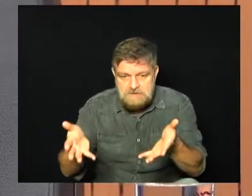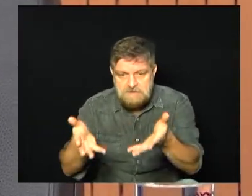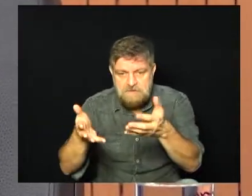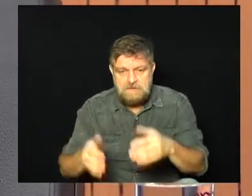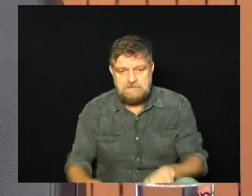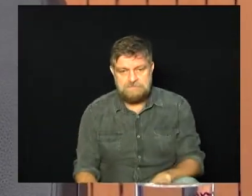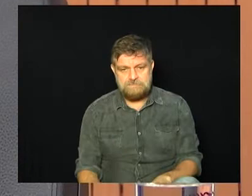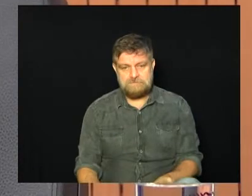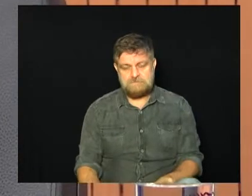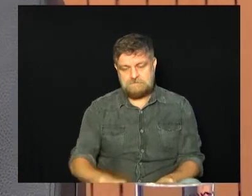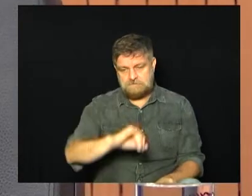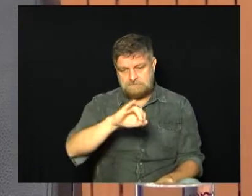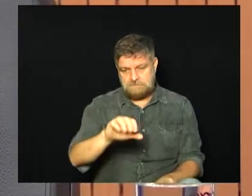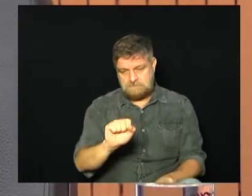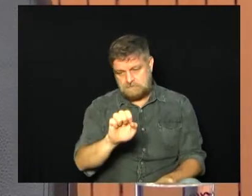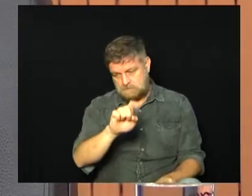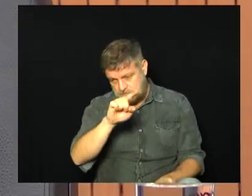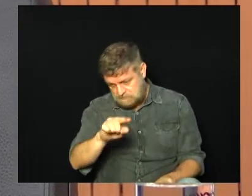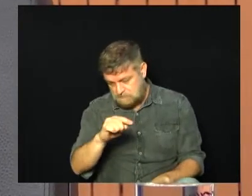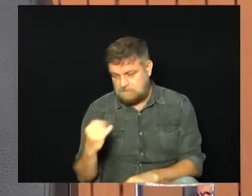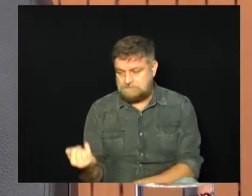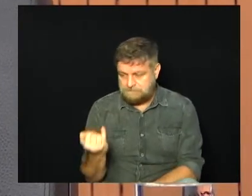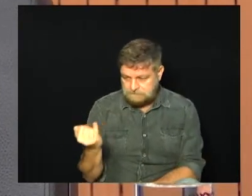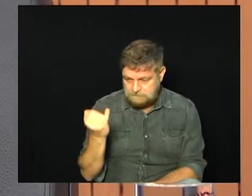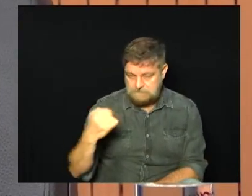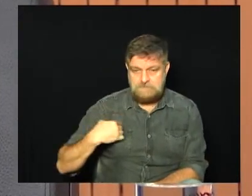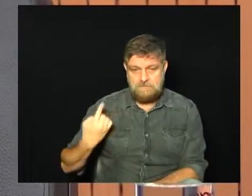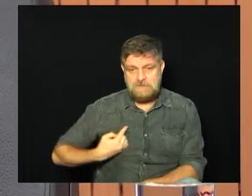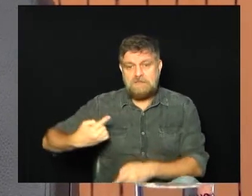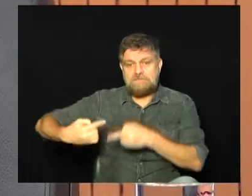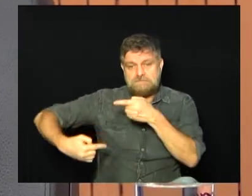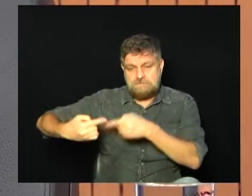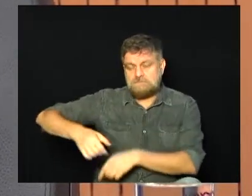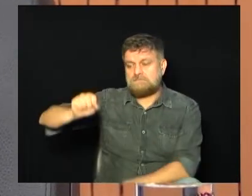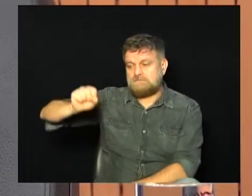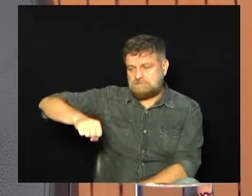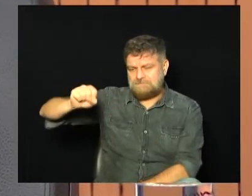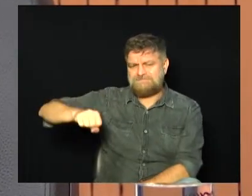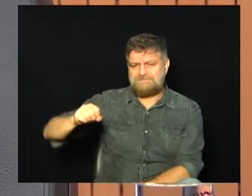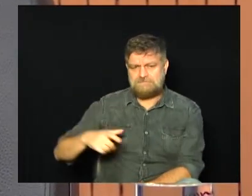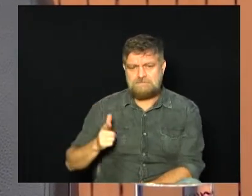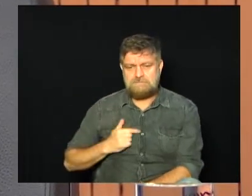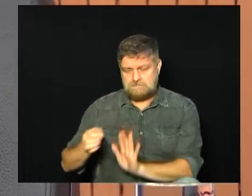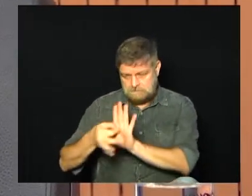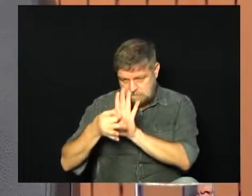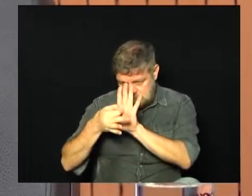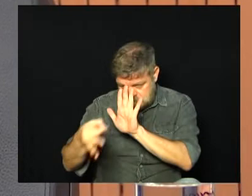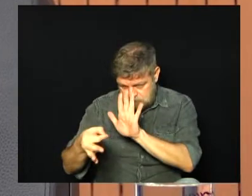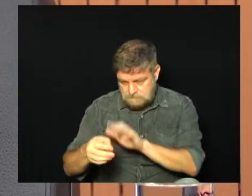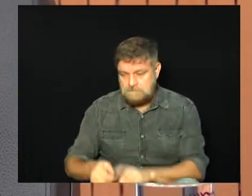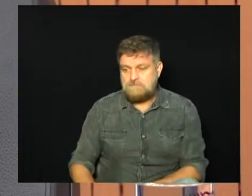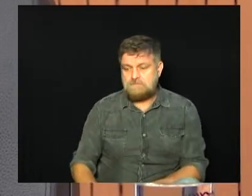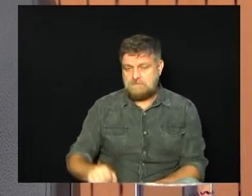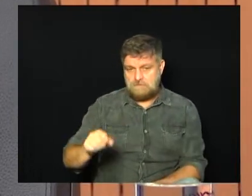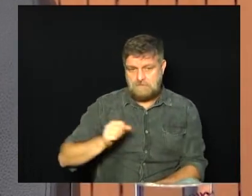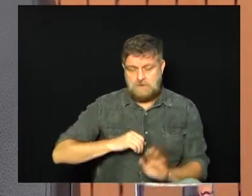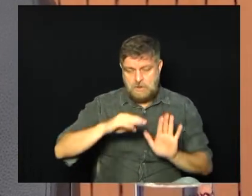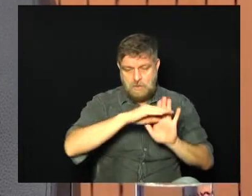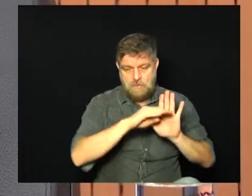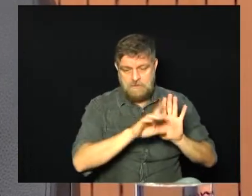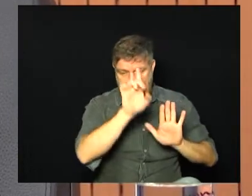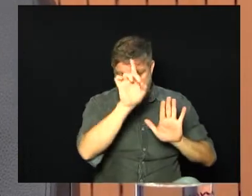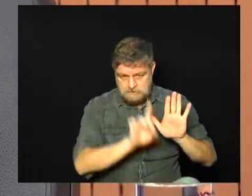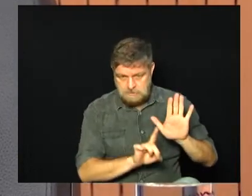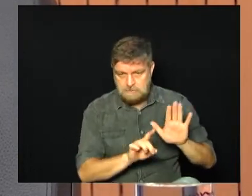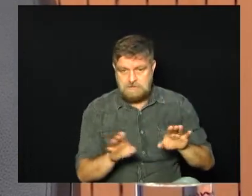Então, José, é importante a gente trazer essa discussão, sim, é muito importante a colocação do senhor quanto ao plano diretor, não